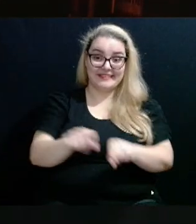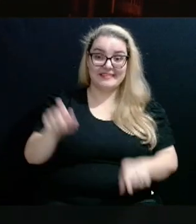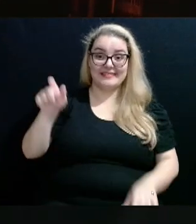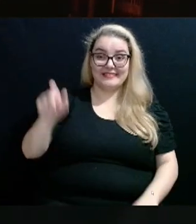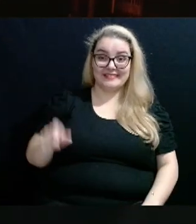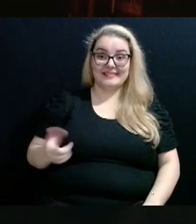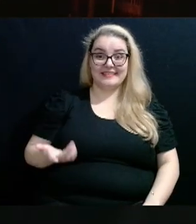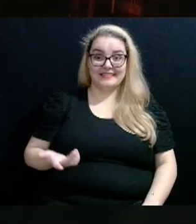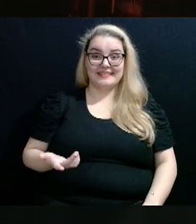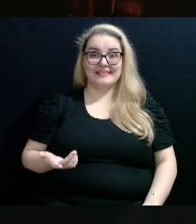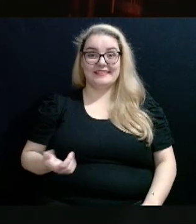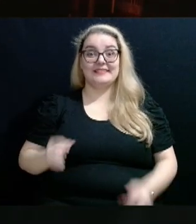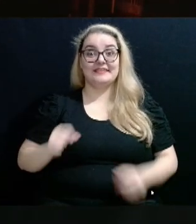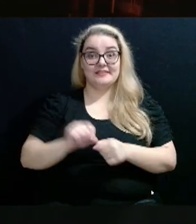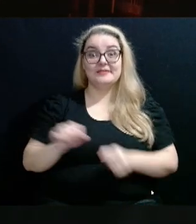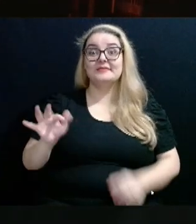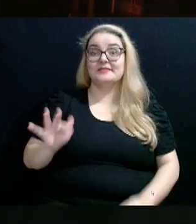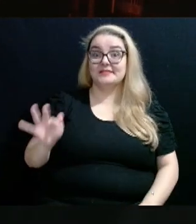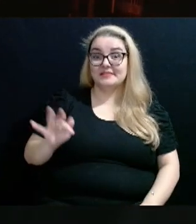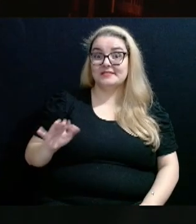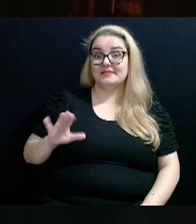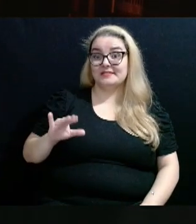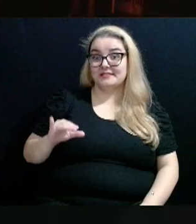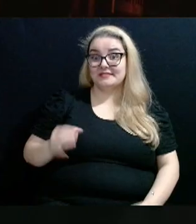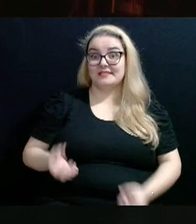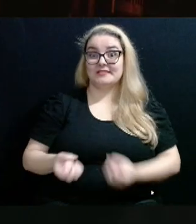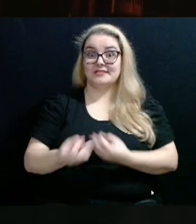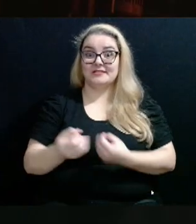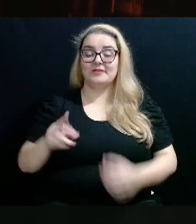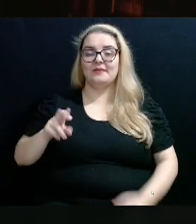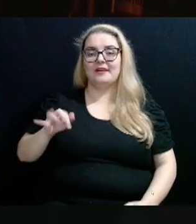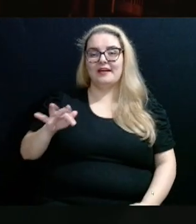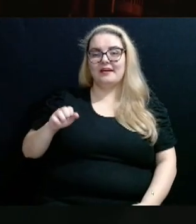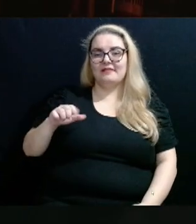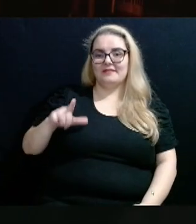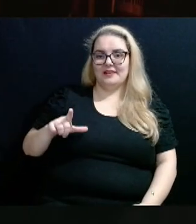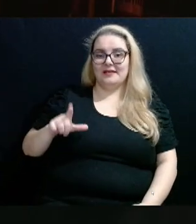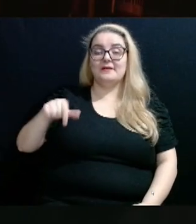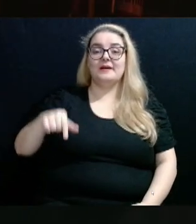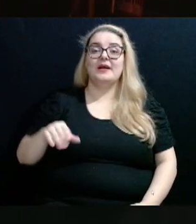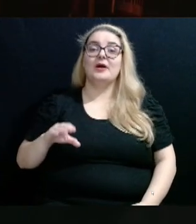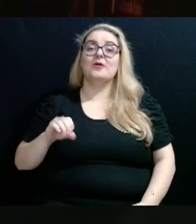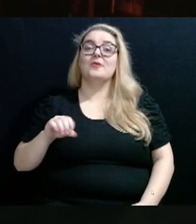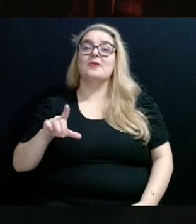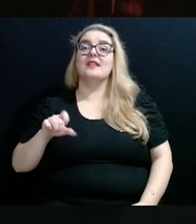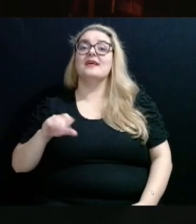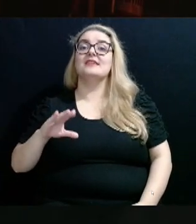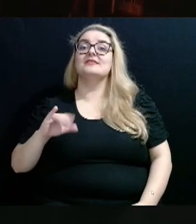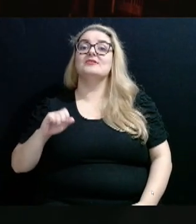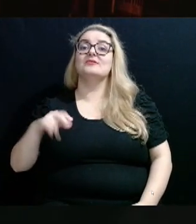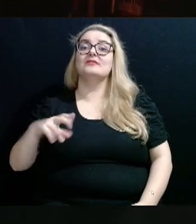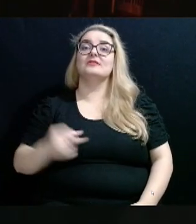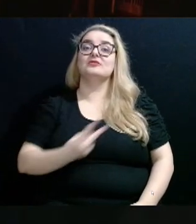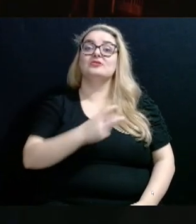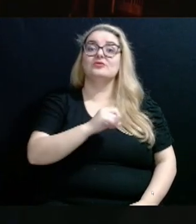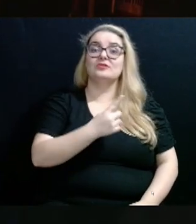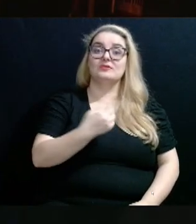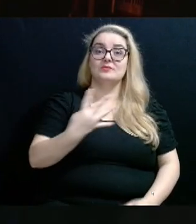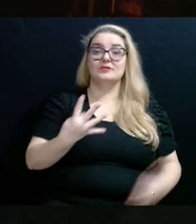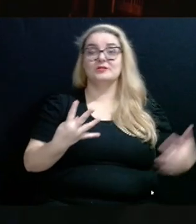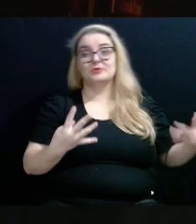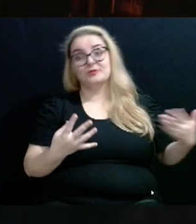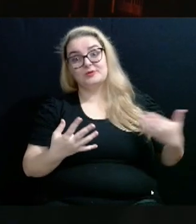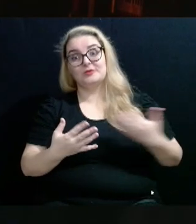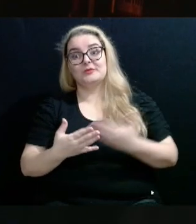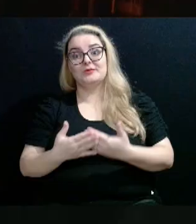ciência de dados, é o Rafael Farjalati. Ele é colecionador desde a Copa de 2014. Ele está usando o que aprende na faculdade de ciência